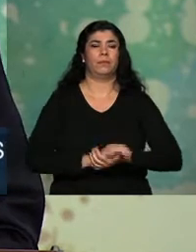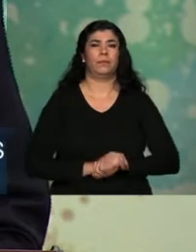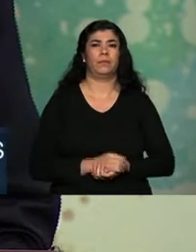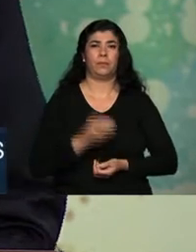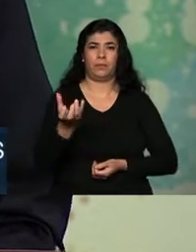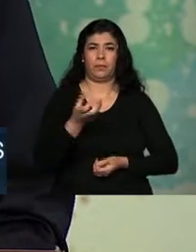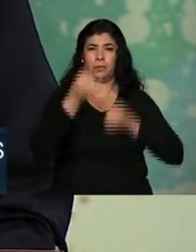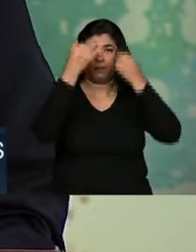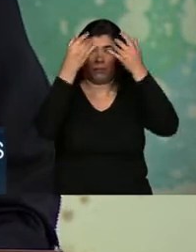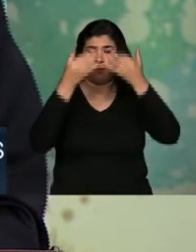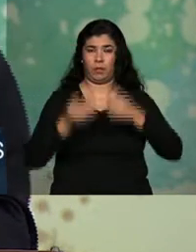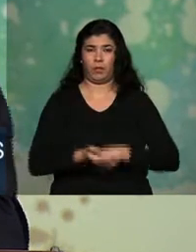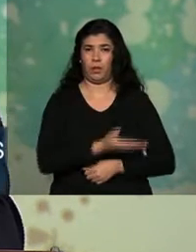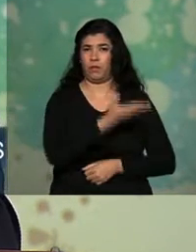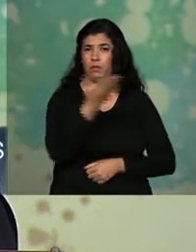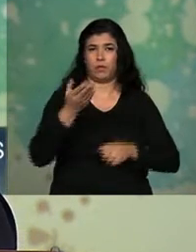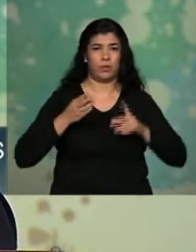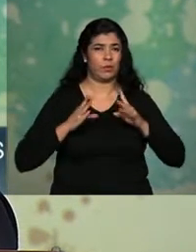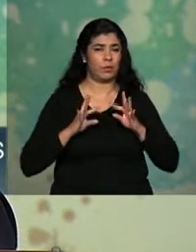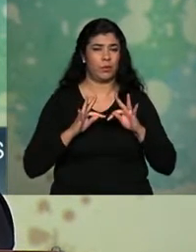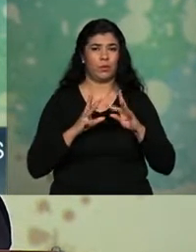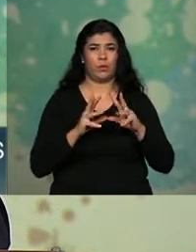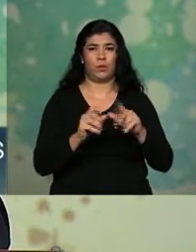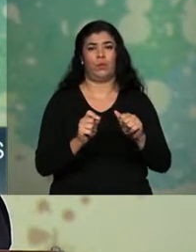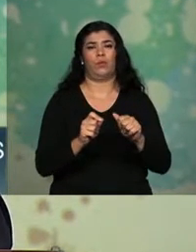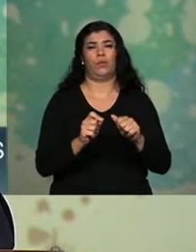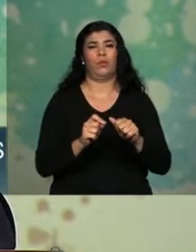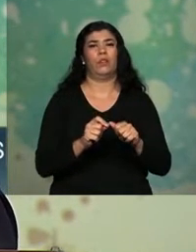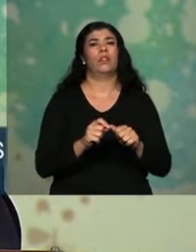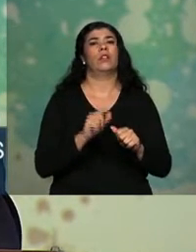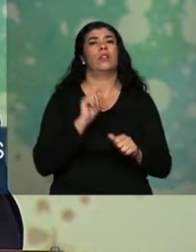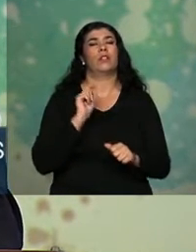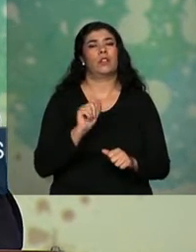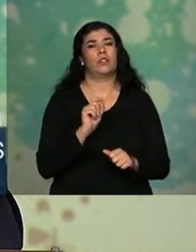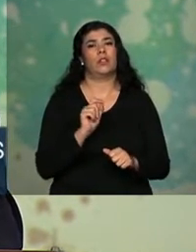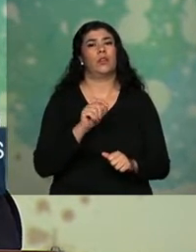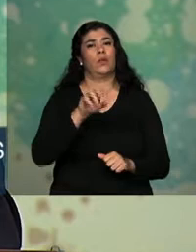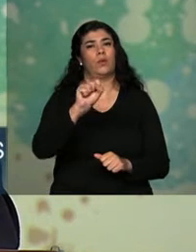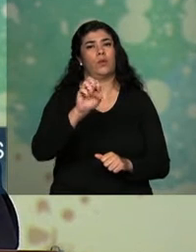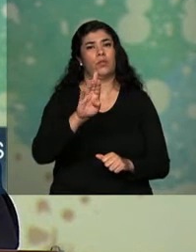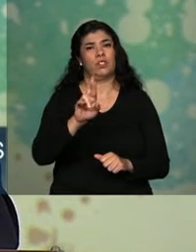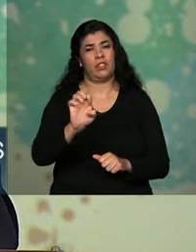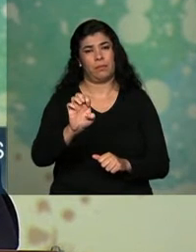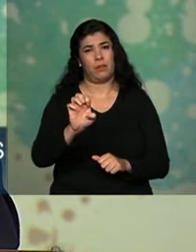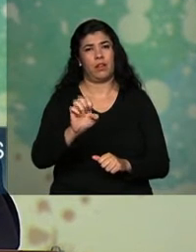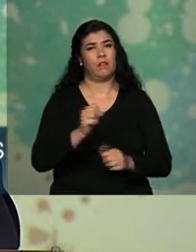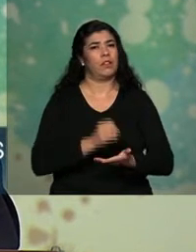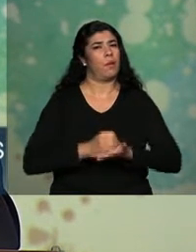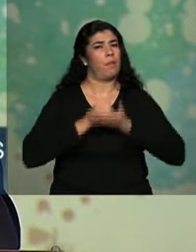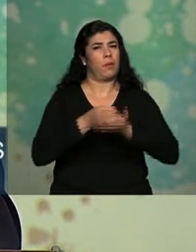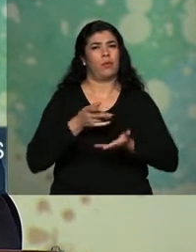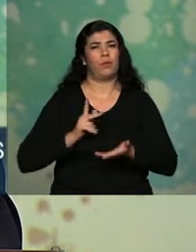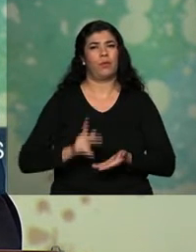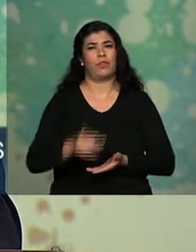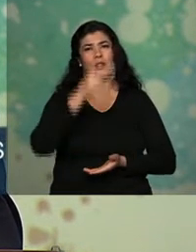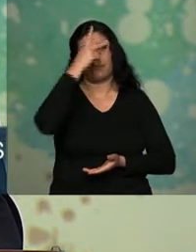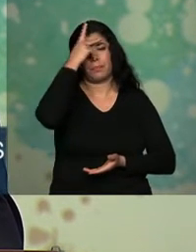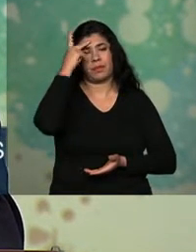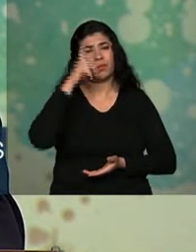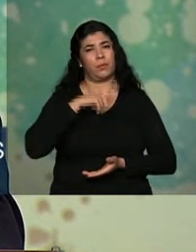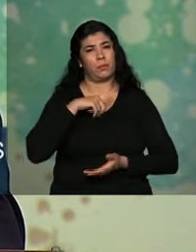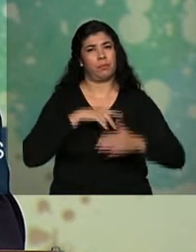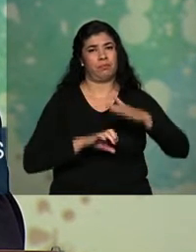Quero dizer a todos os empreendedores que o SEBRAE vai estar sempre a seu lado, incentivando o seu